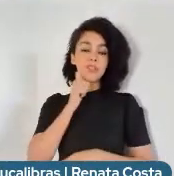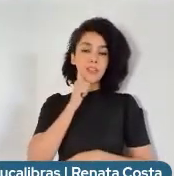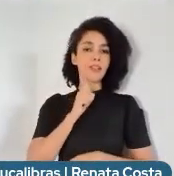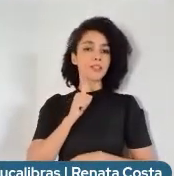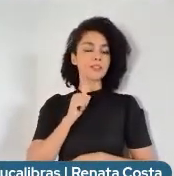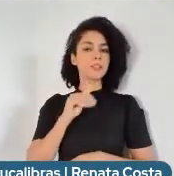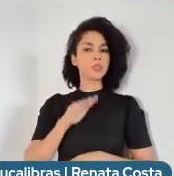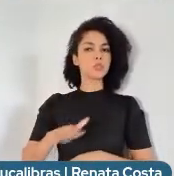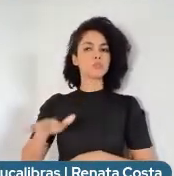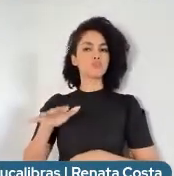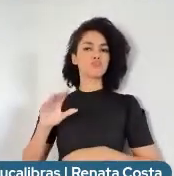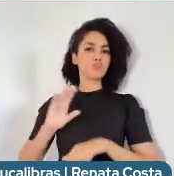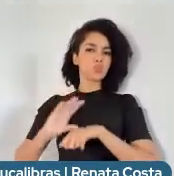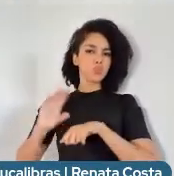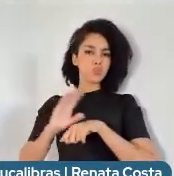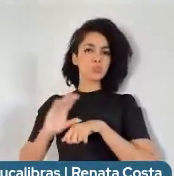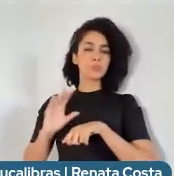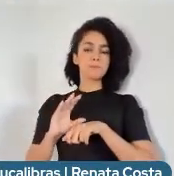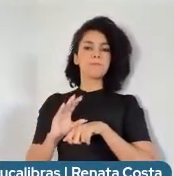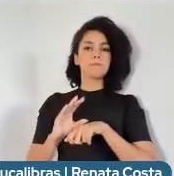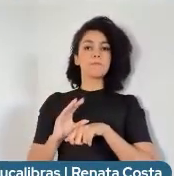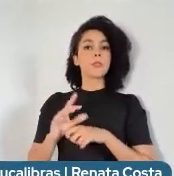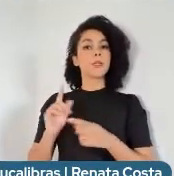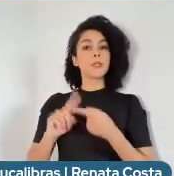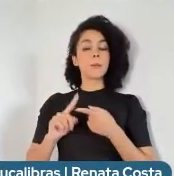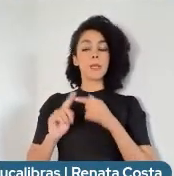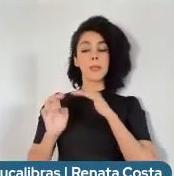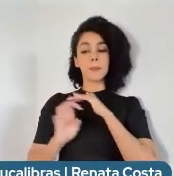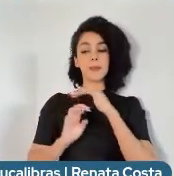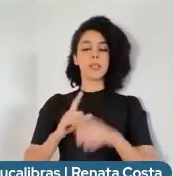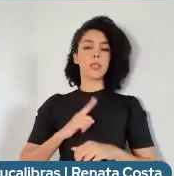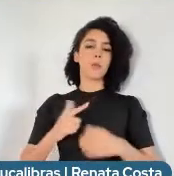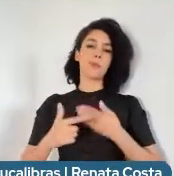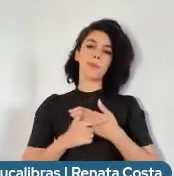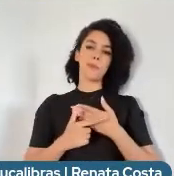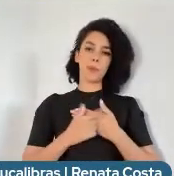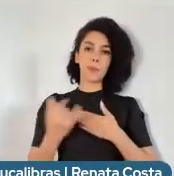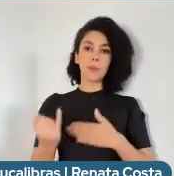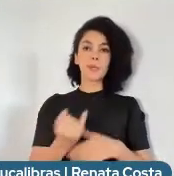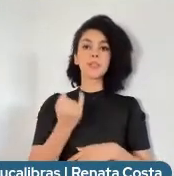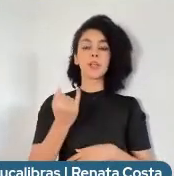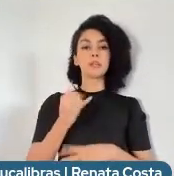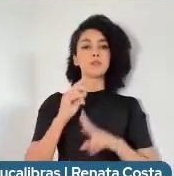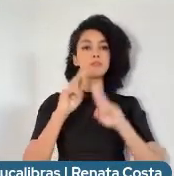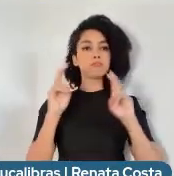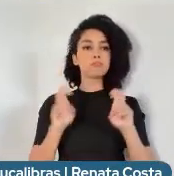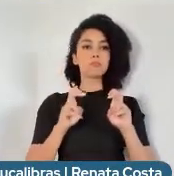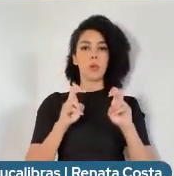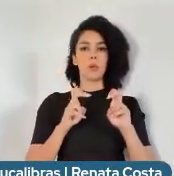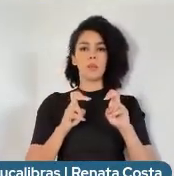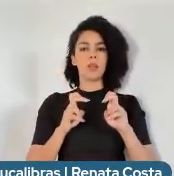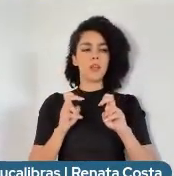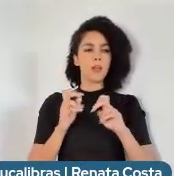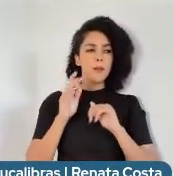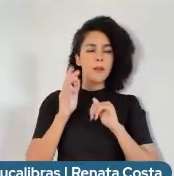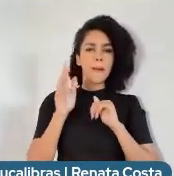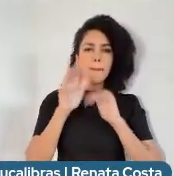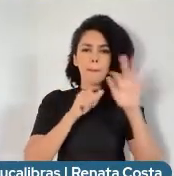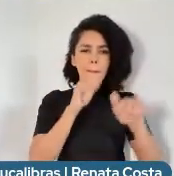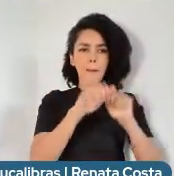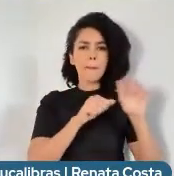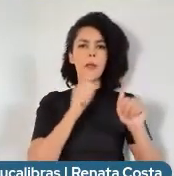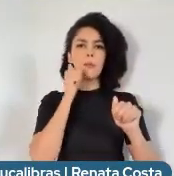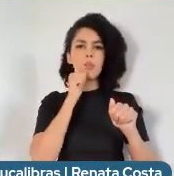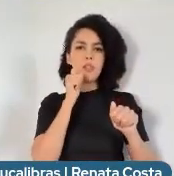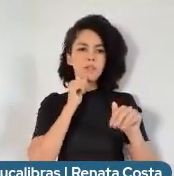nesses cursos. Eu acho que as empresas também têm um papel importante no sentido de captar mulheres, de captar